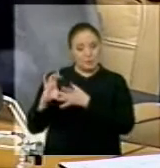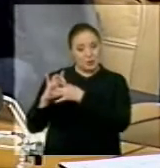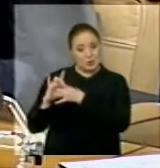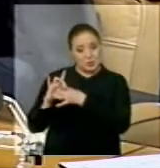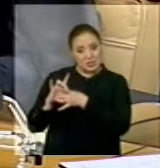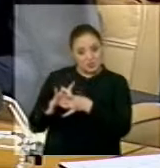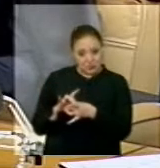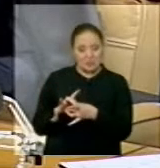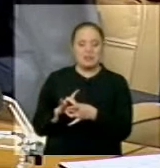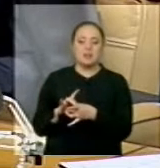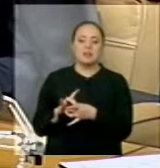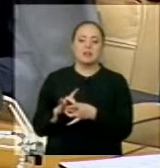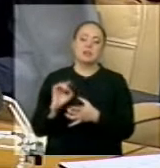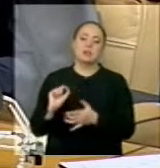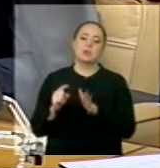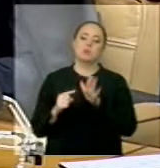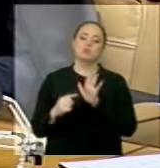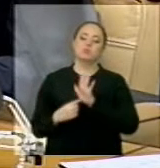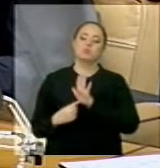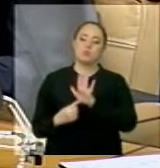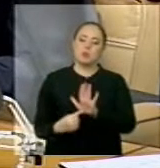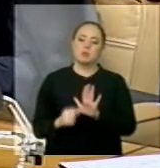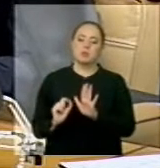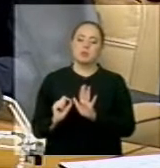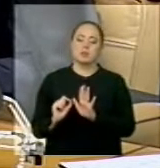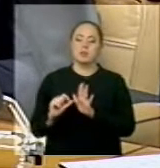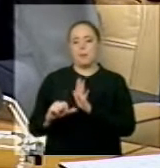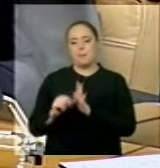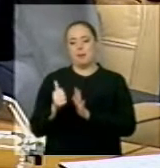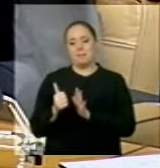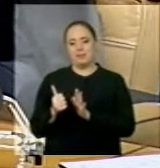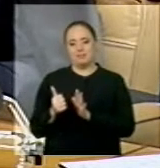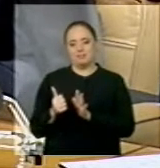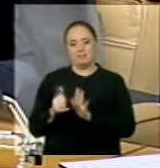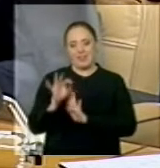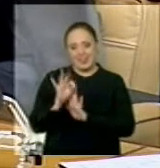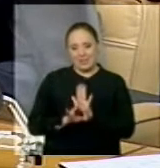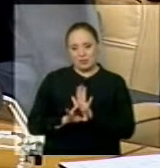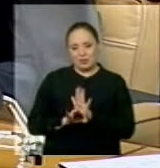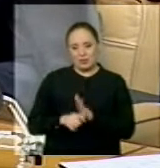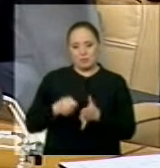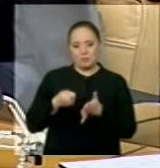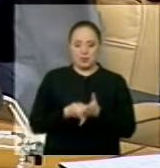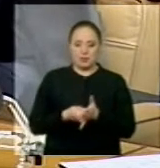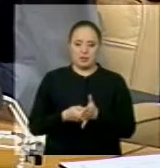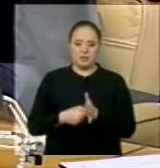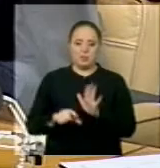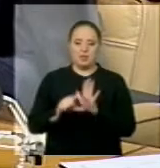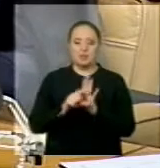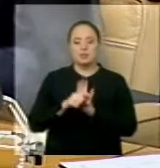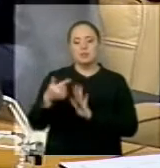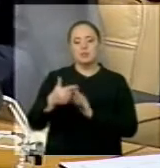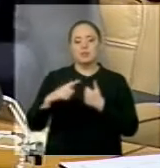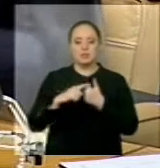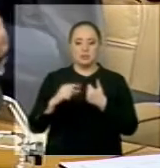que nos faz chegar, então, a esse primeiro dispositivo impugnado, que é o parágrafo 2º do artigo